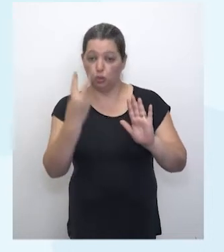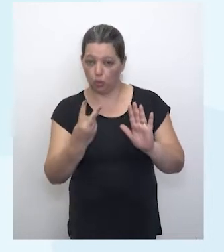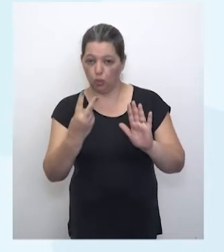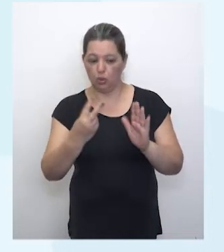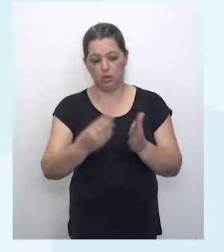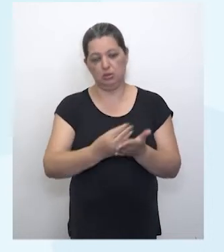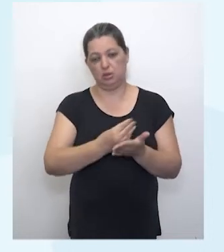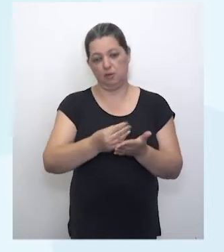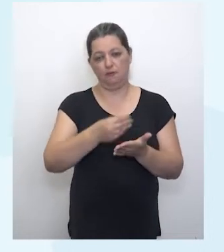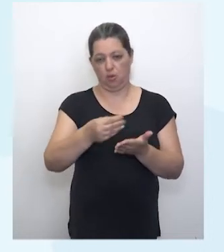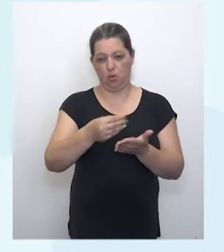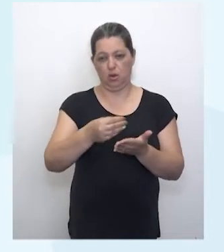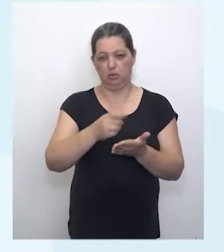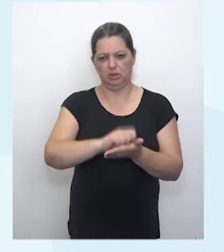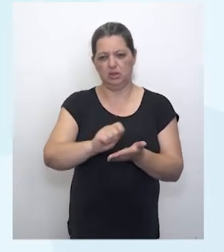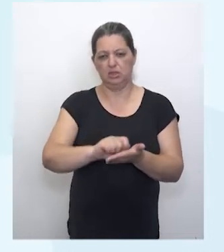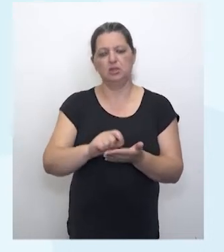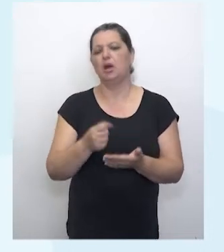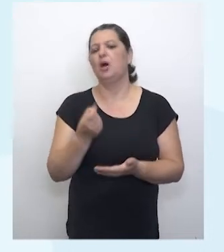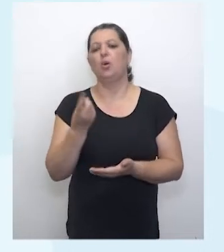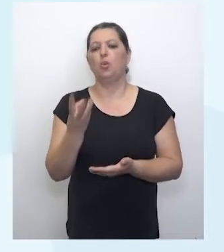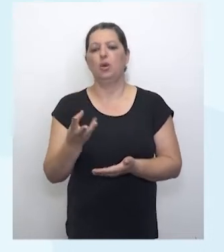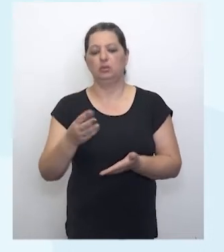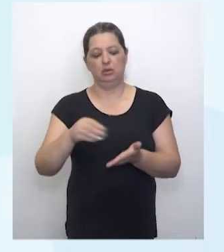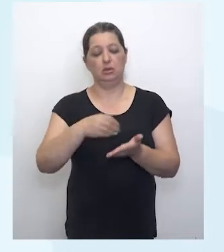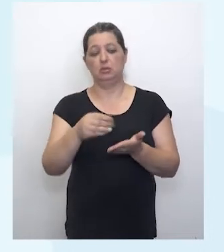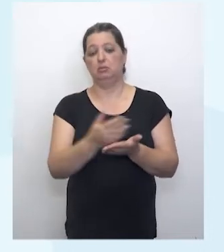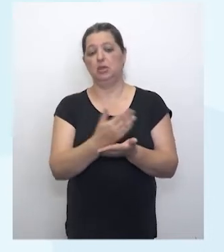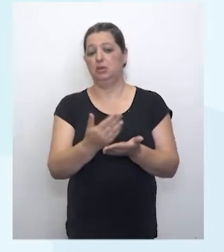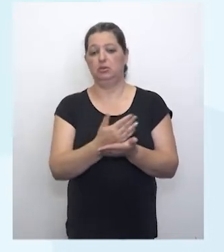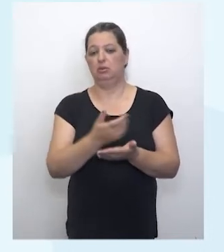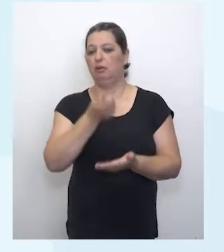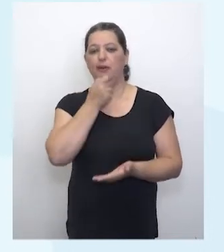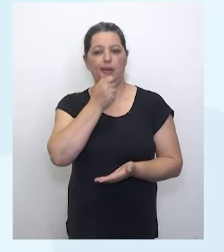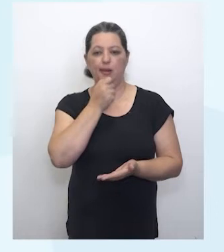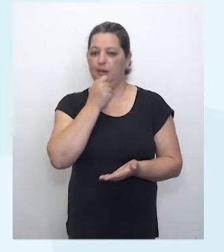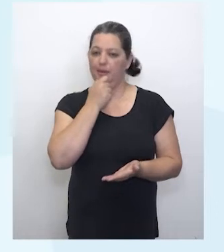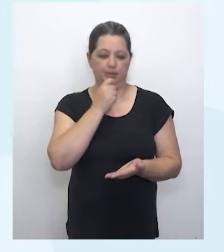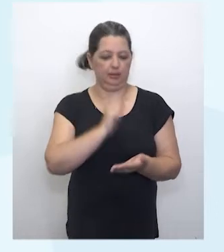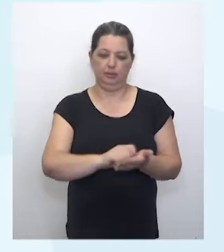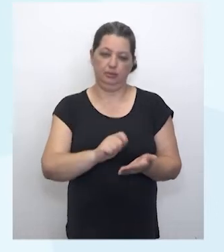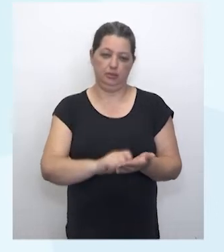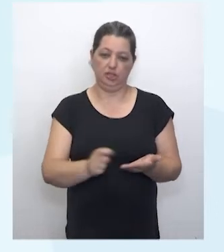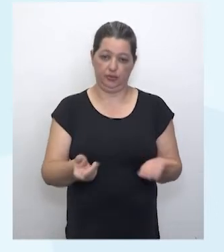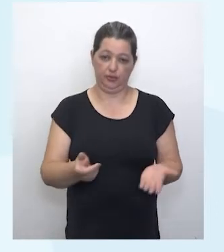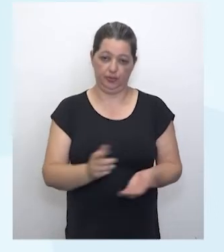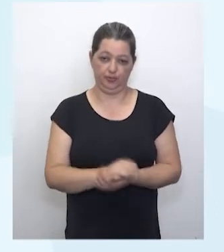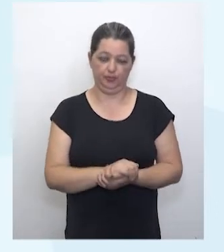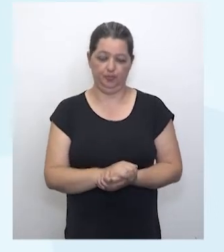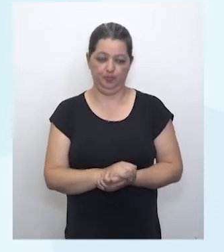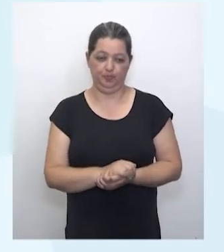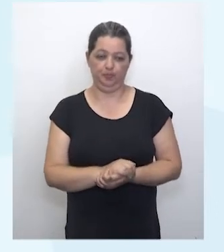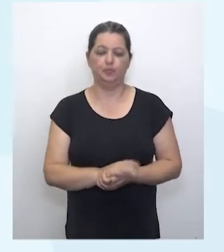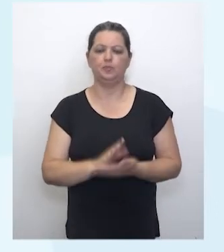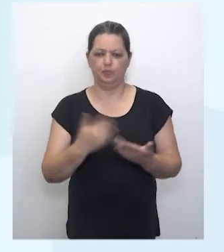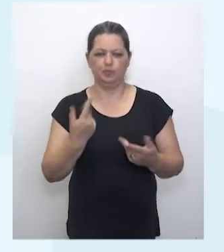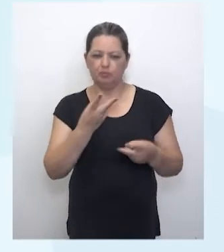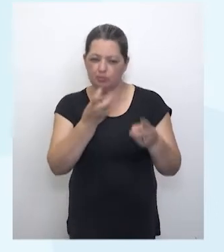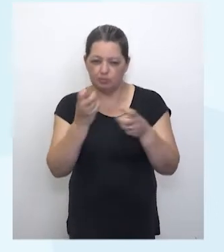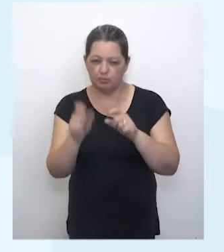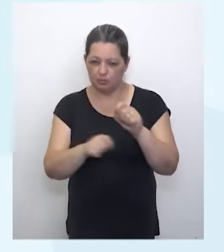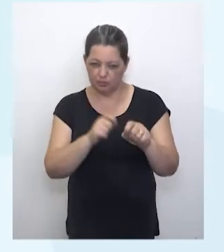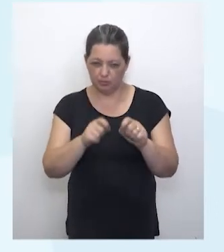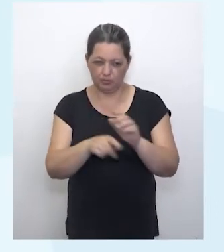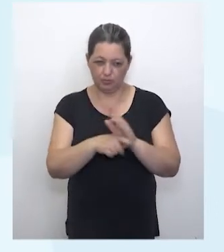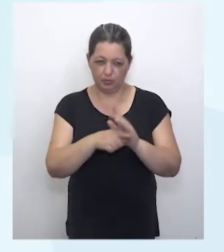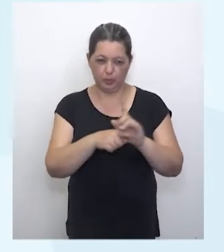escritas, quantas páginas do caderno de Ana ainda não foram escritas? Então, observe que no